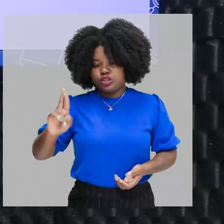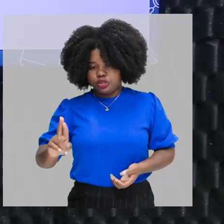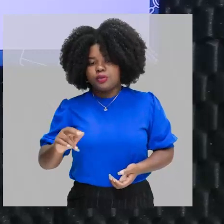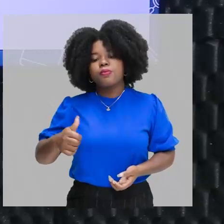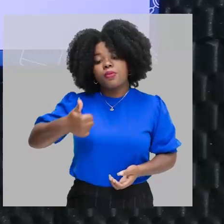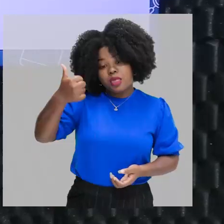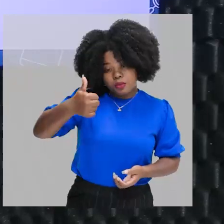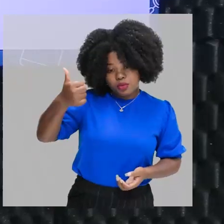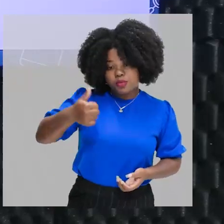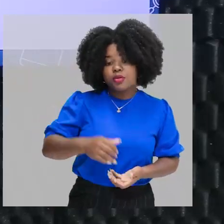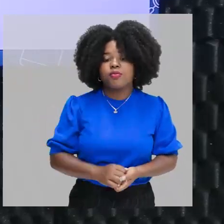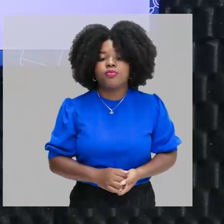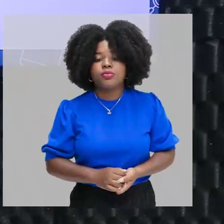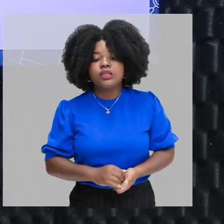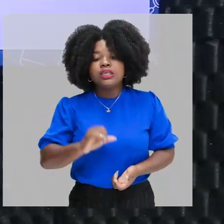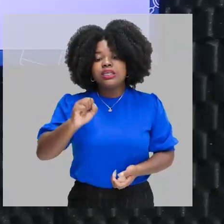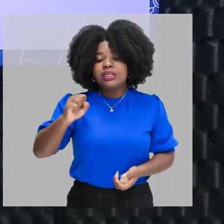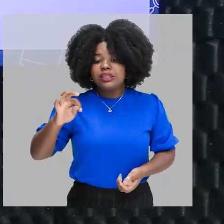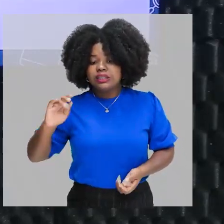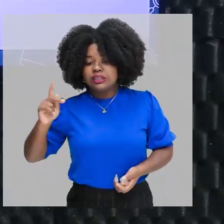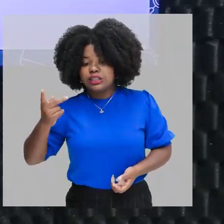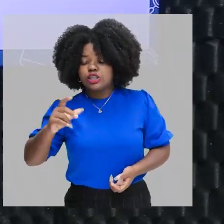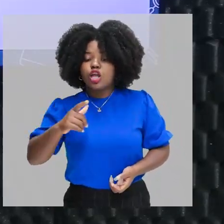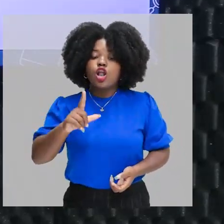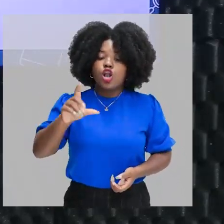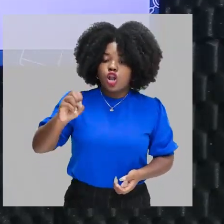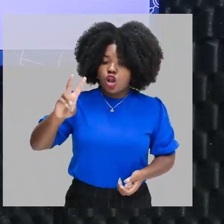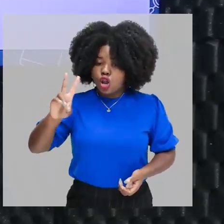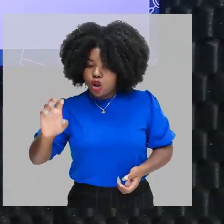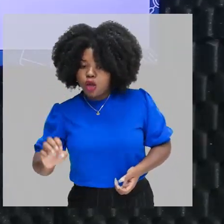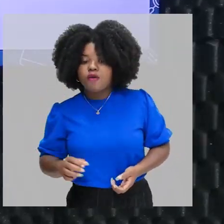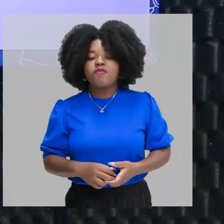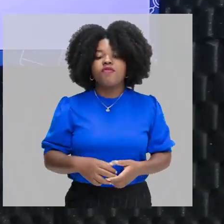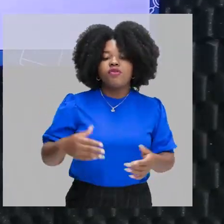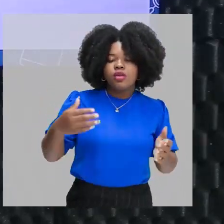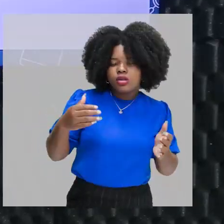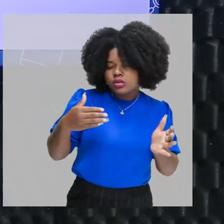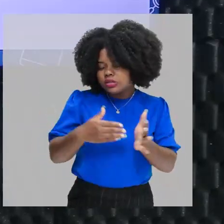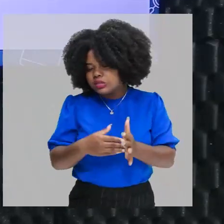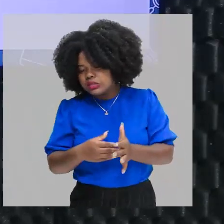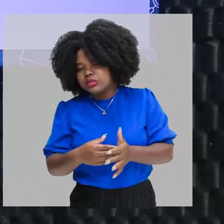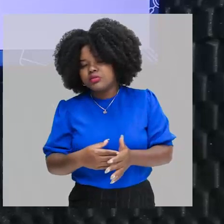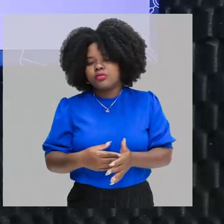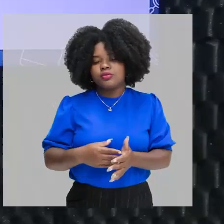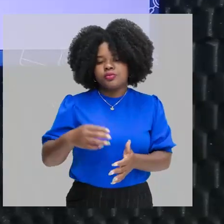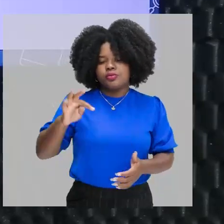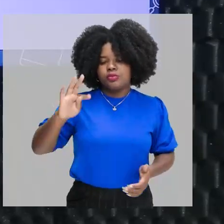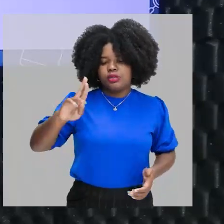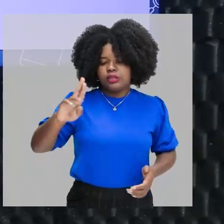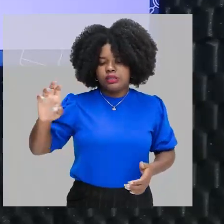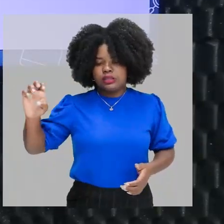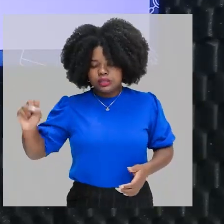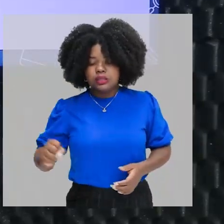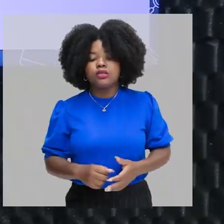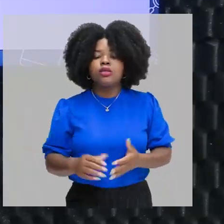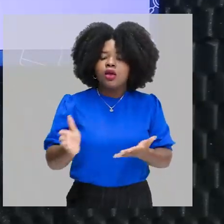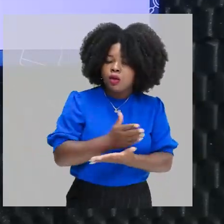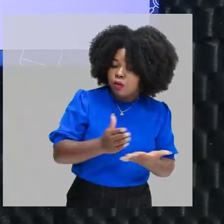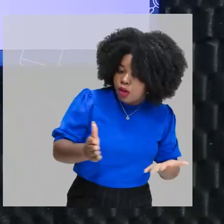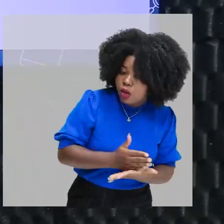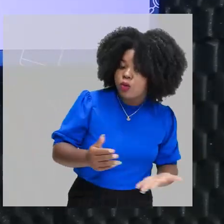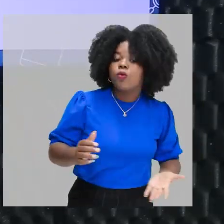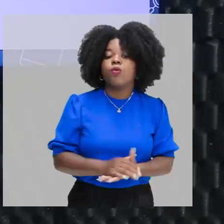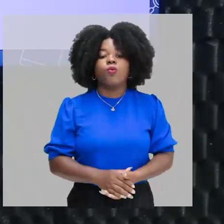das músicas, Is This Love? I Shot the Sheriff e Three Little Birds. São algumas das músicas que são